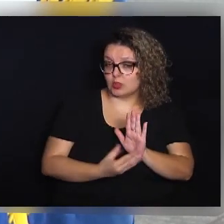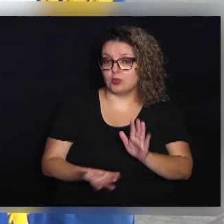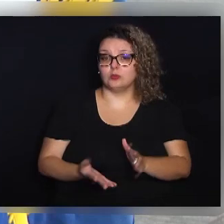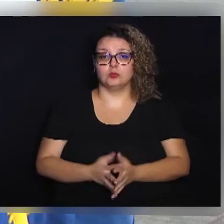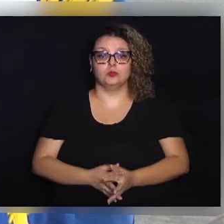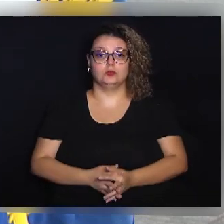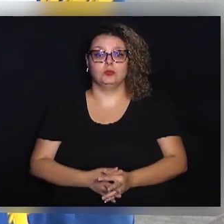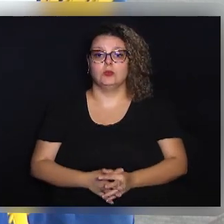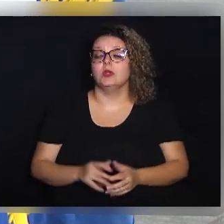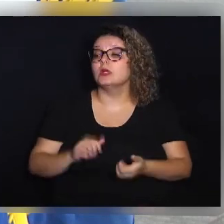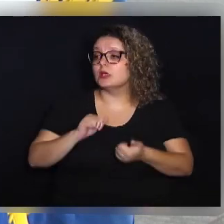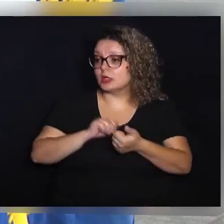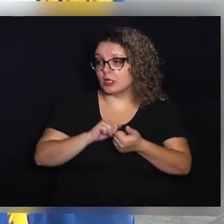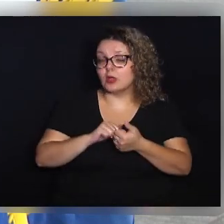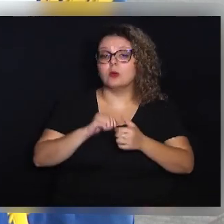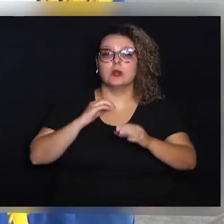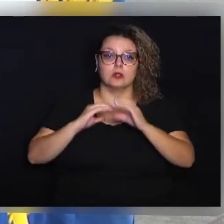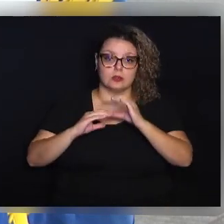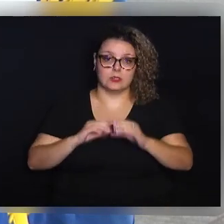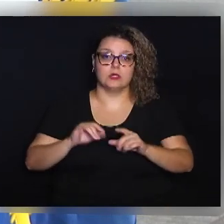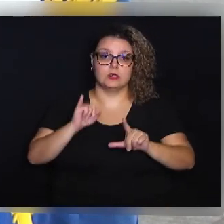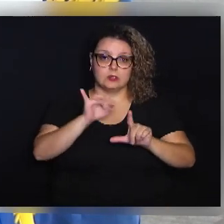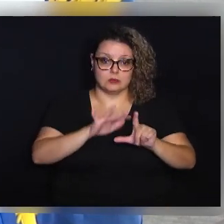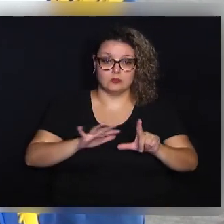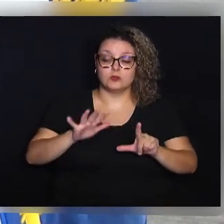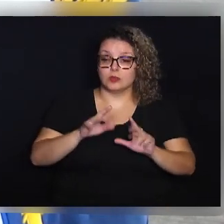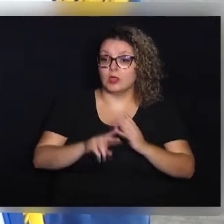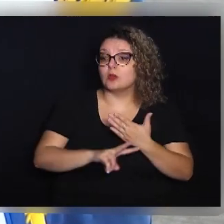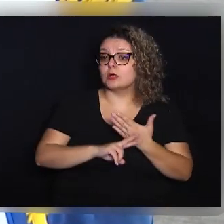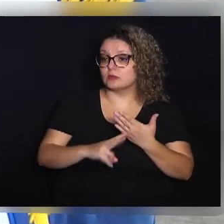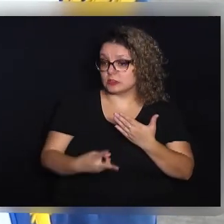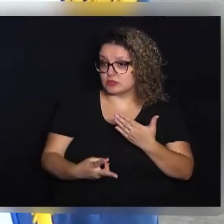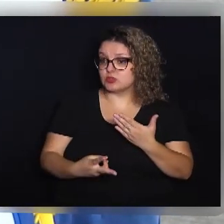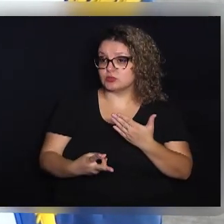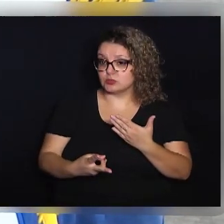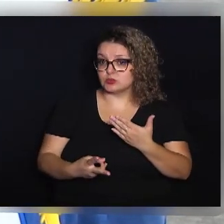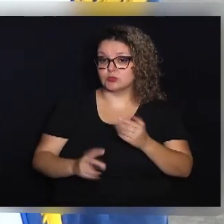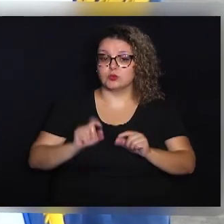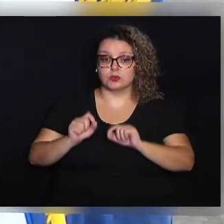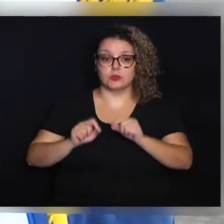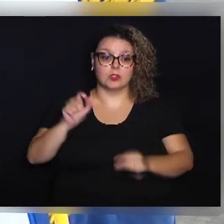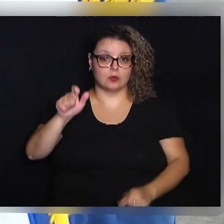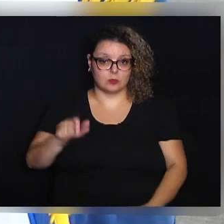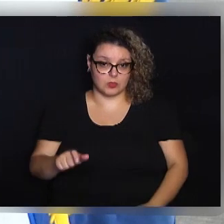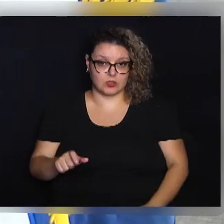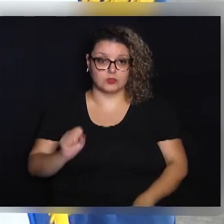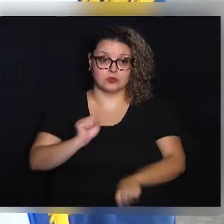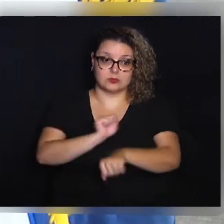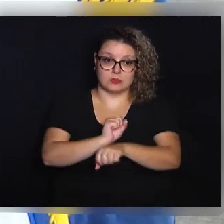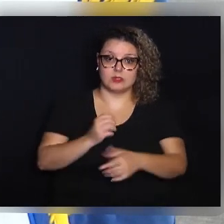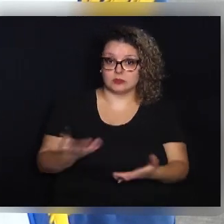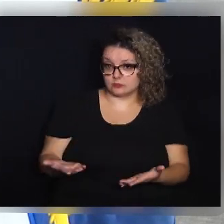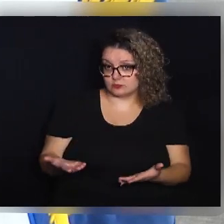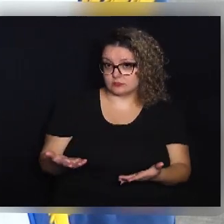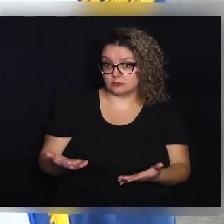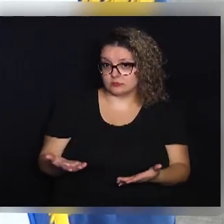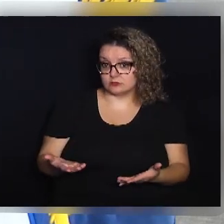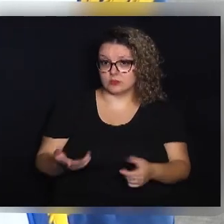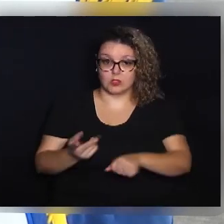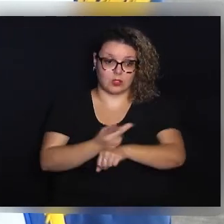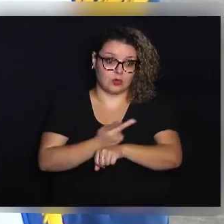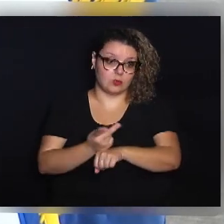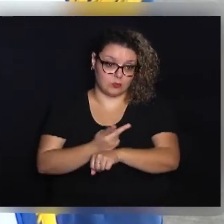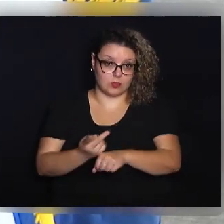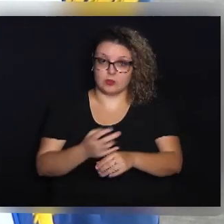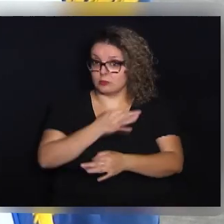e e a qualidade na comunicação e na imagem acaba refletindo o que a pessoa do outro lado espera que